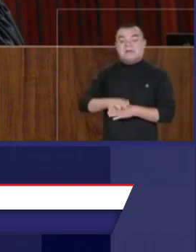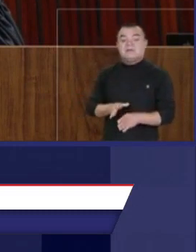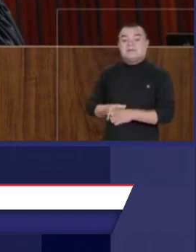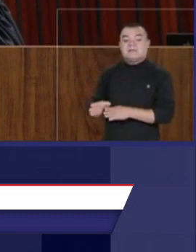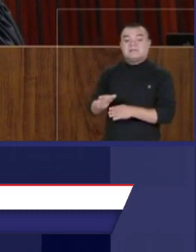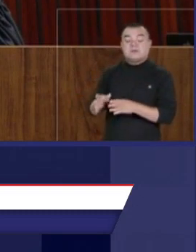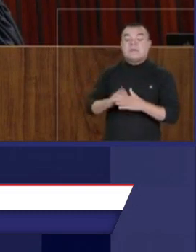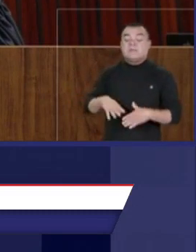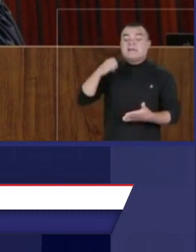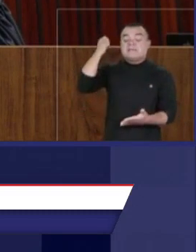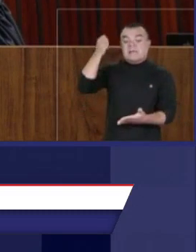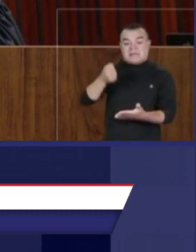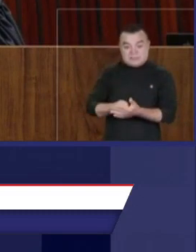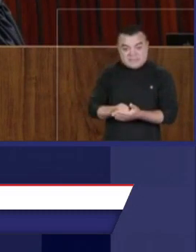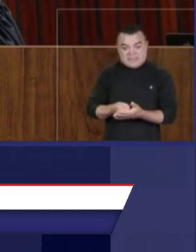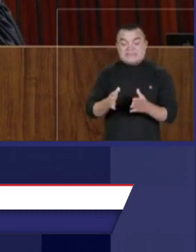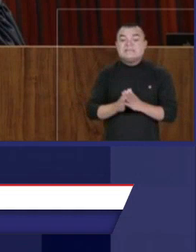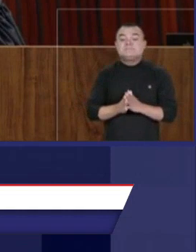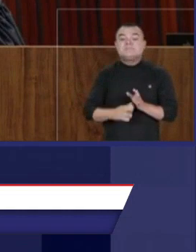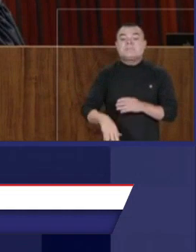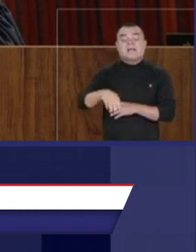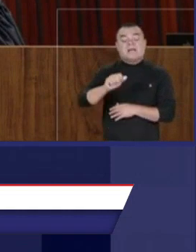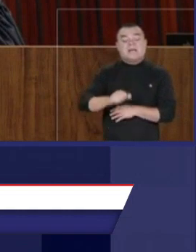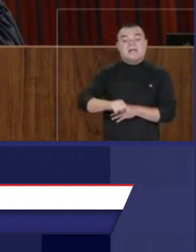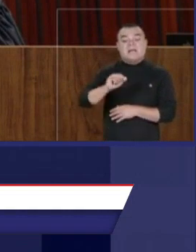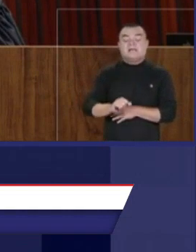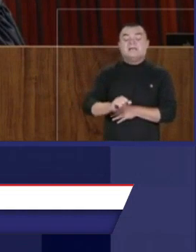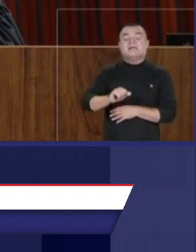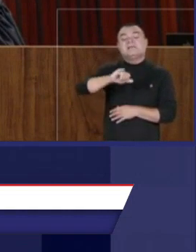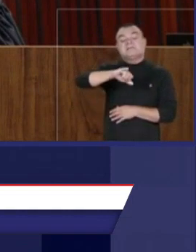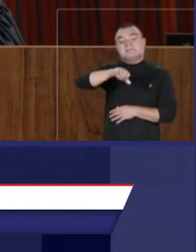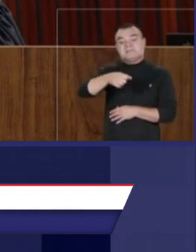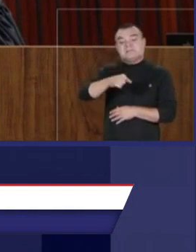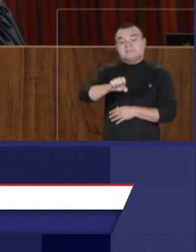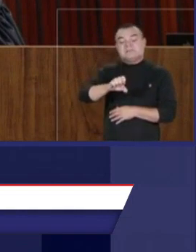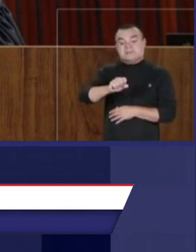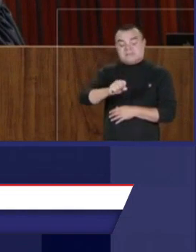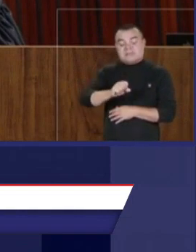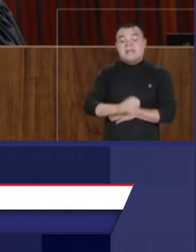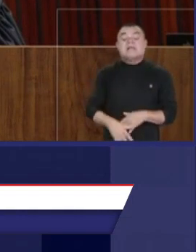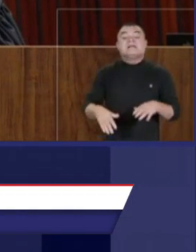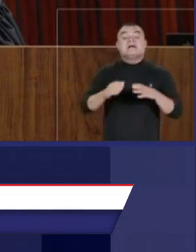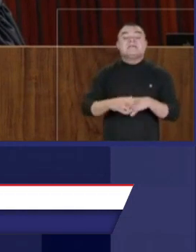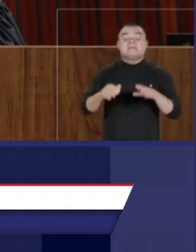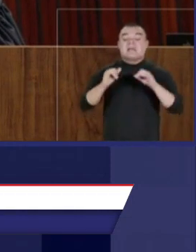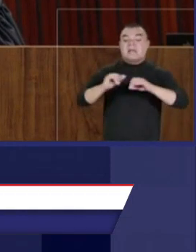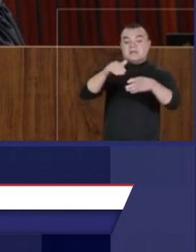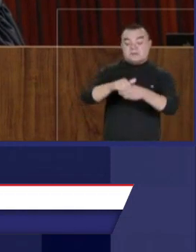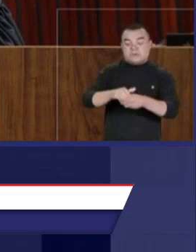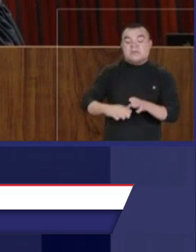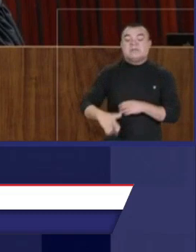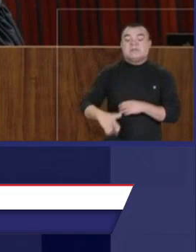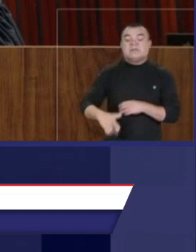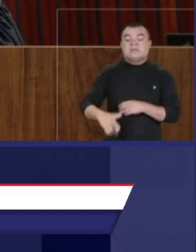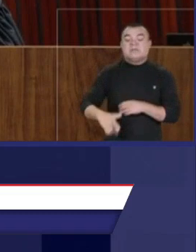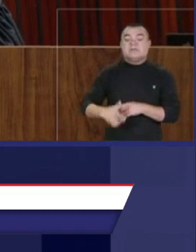nessa reunião Jair Bolsonaro, sim, atacou o sistema eleitoral brasileiro. Ele está fazendo esse resumo nesse momento, na sequência fala o PDT,